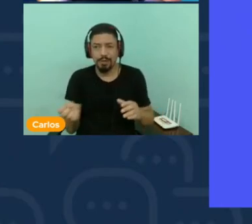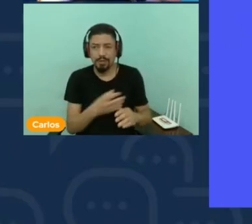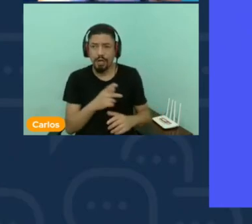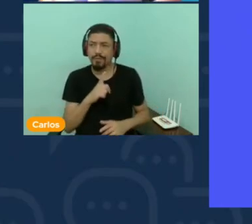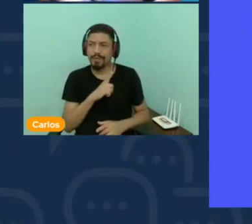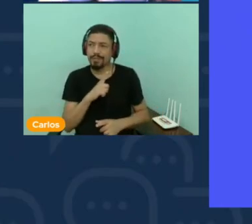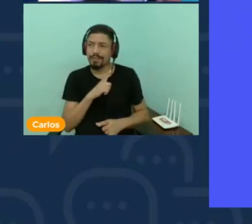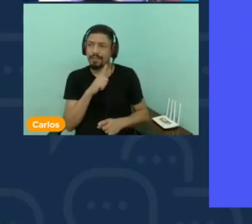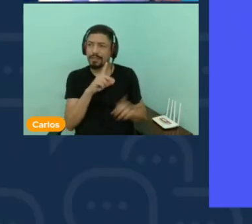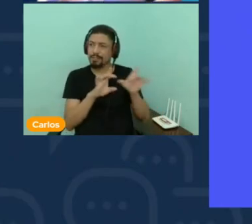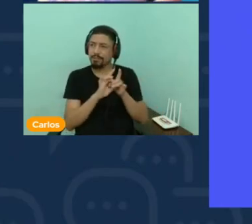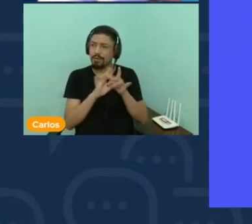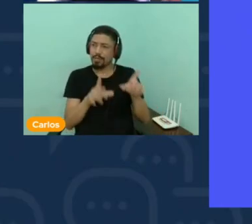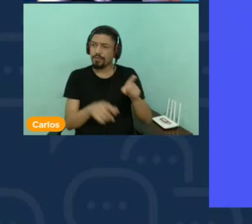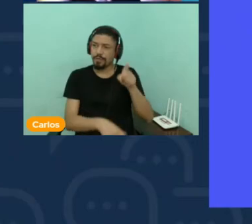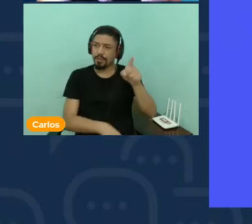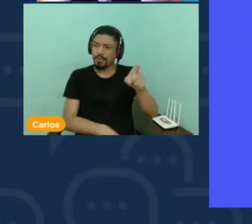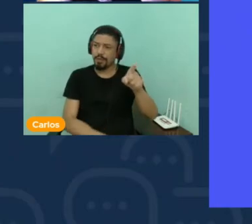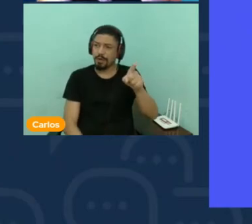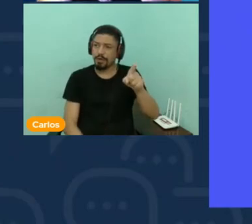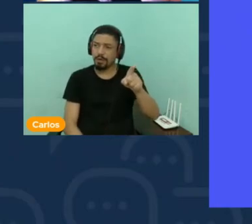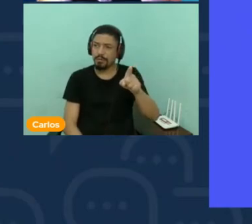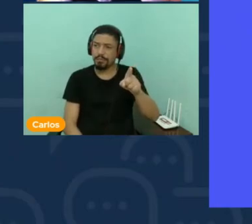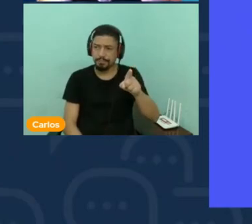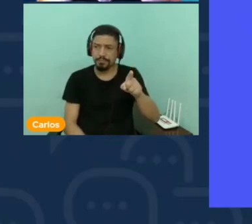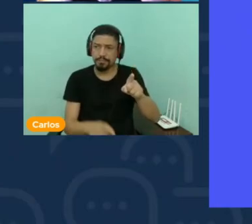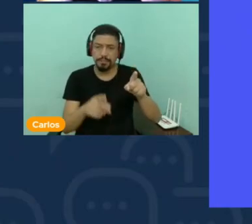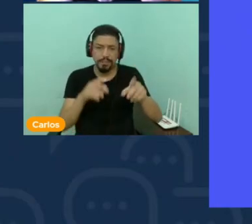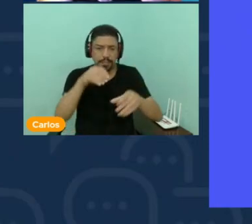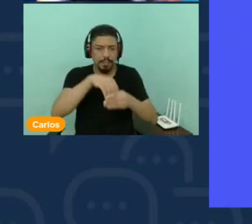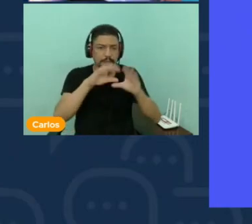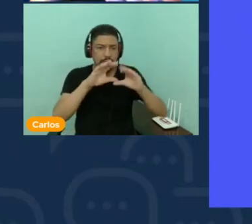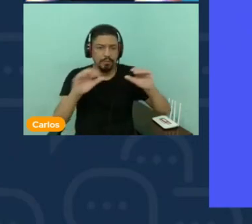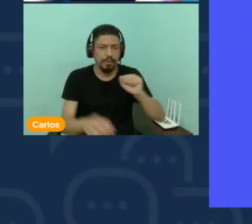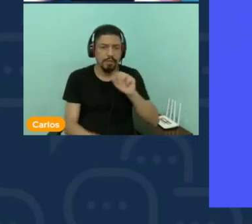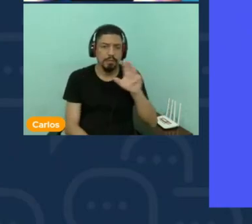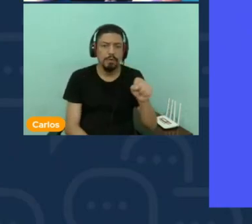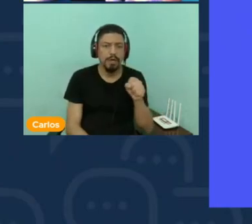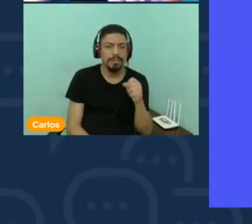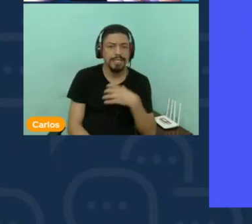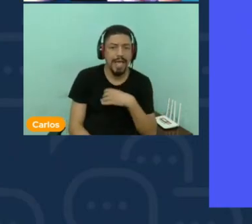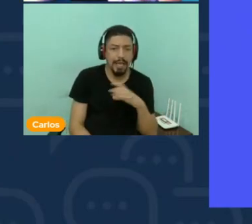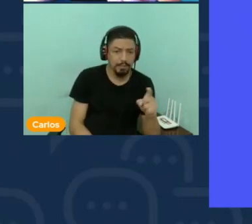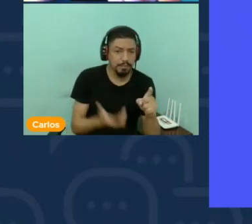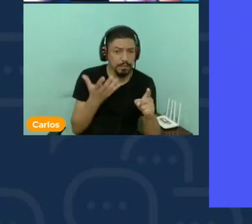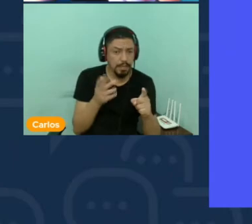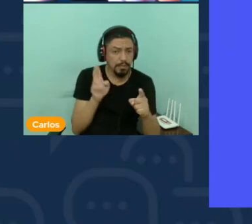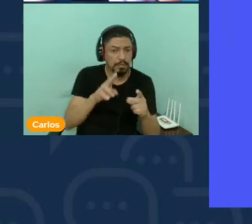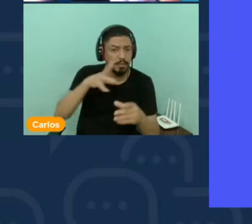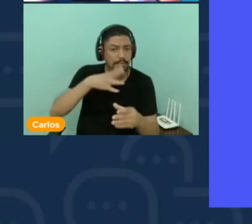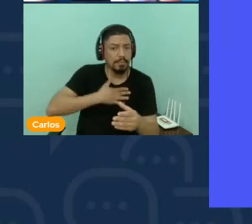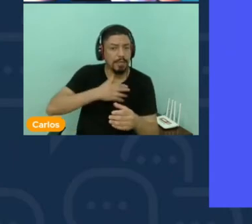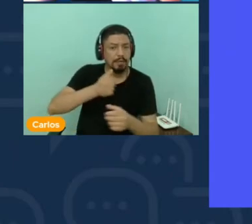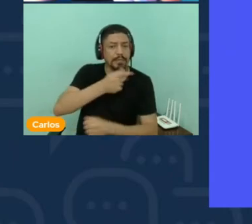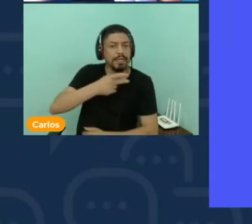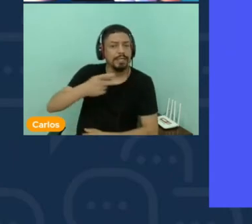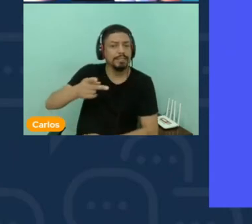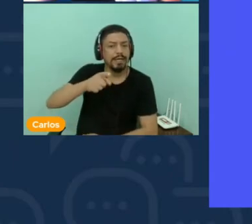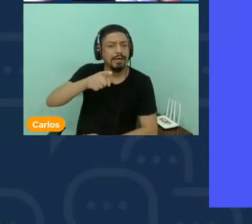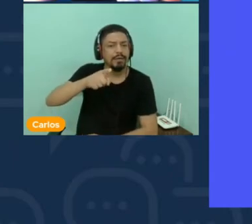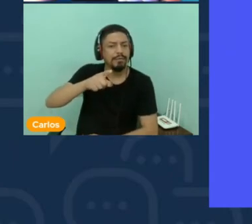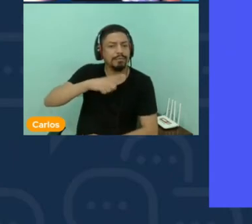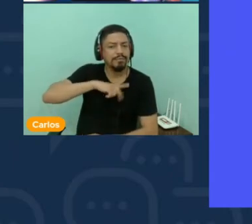estão disponíveis para utilização nas nuvens da AWS. E é isso que eu quero para a minha aplicação, né, pessoal? É isso que faz